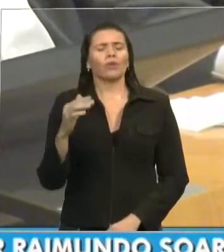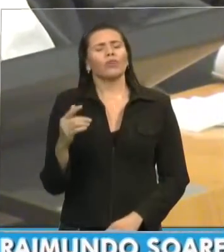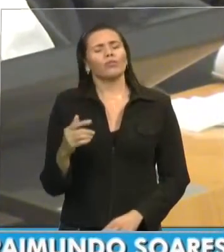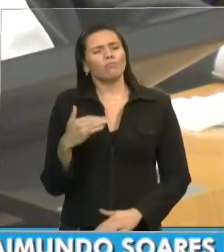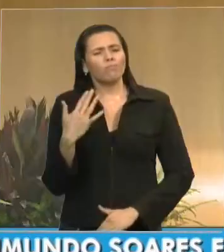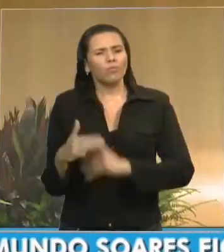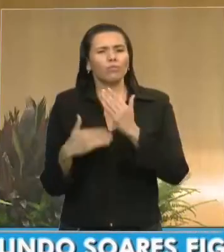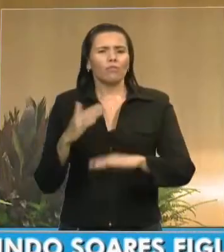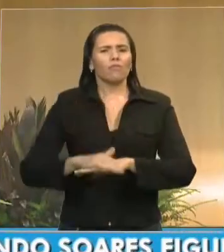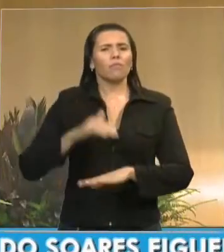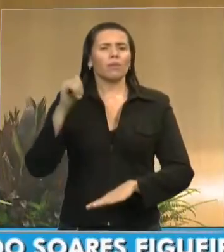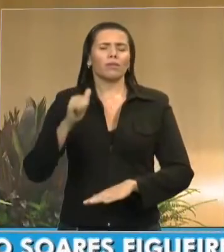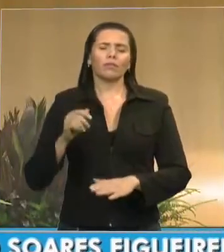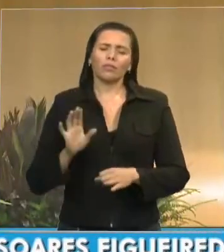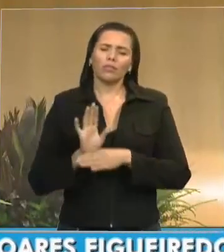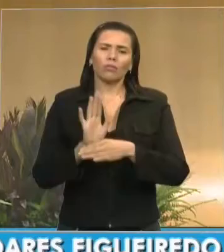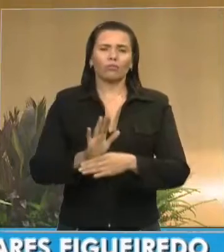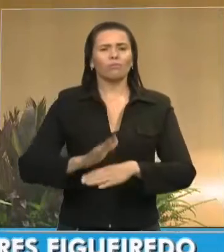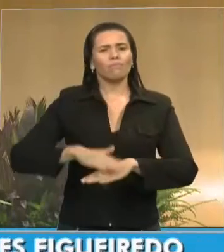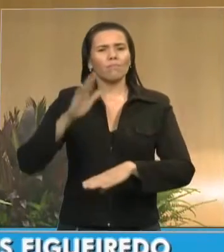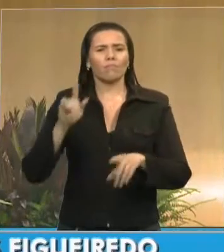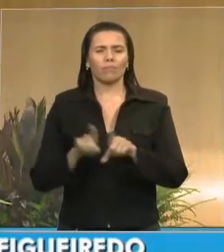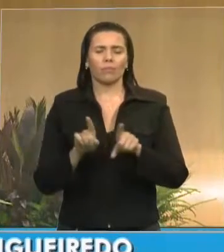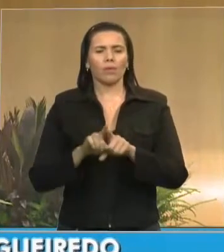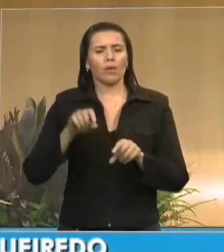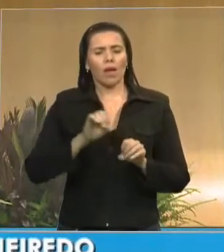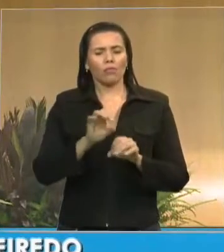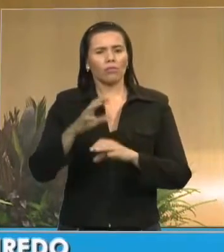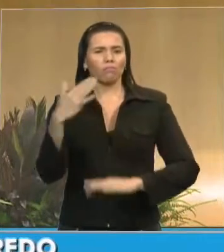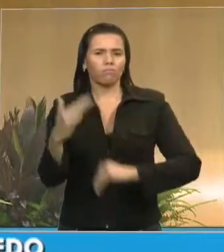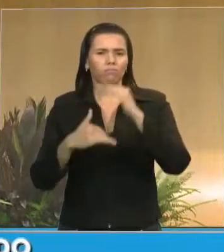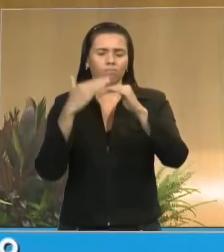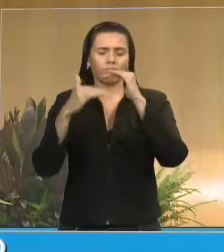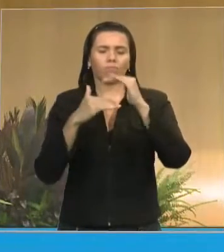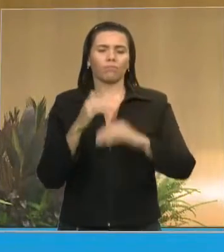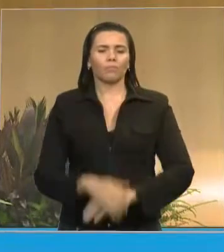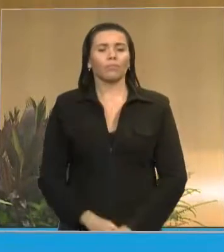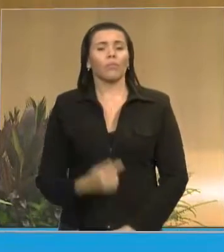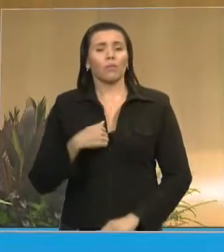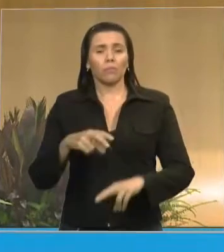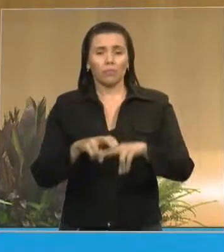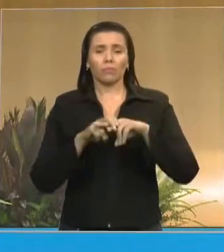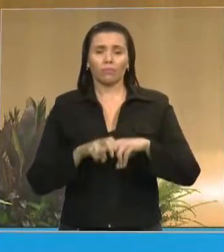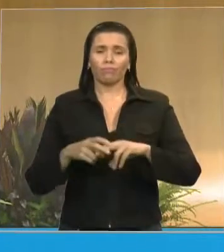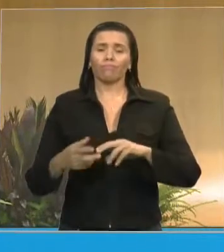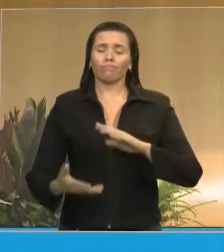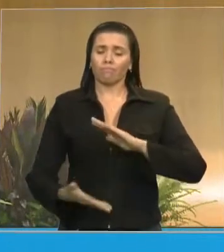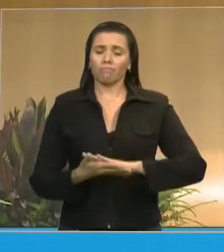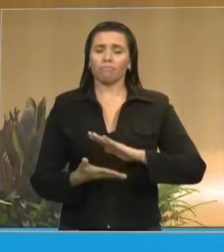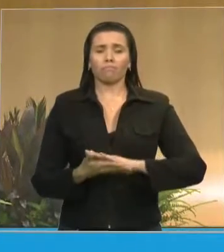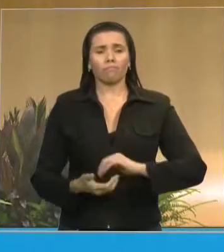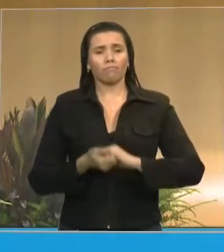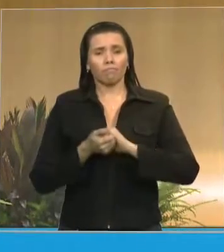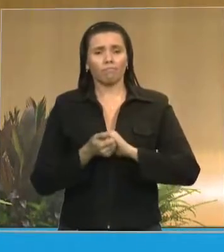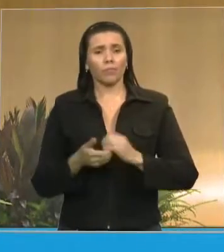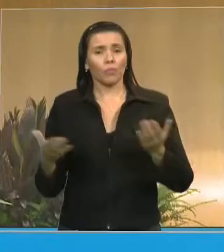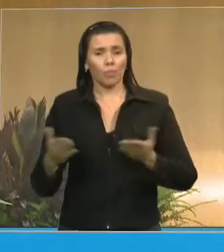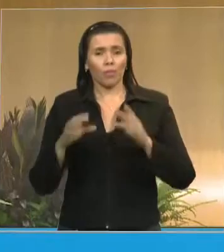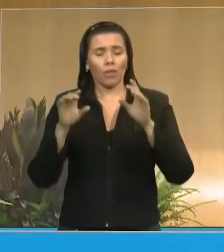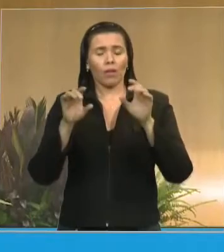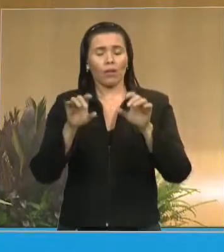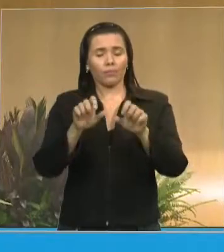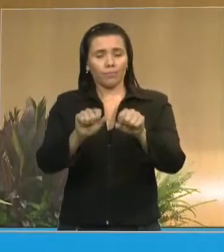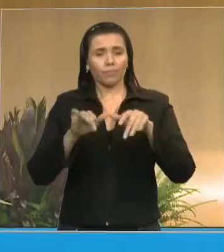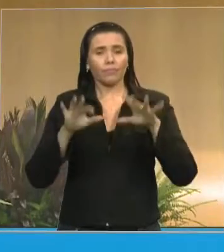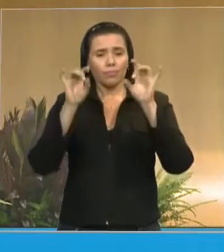portanto, em nome dessa casa, eu quero fazer essa saudação e dizer que essa homenagem não... Vou